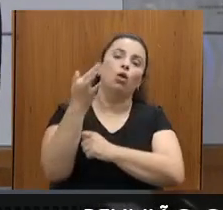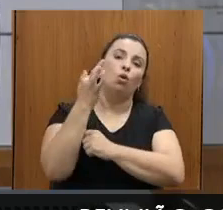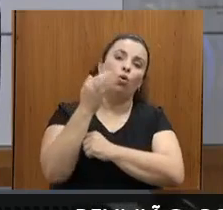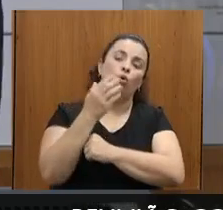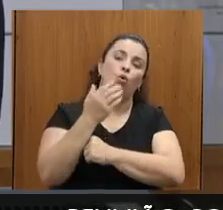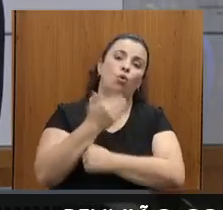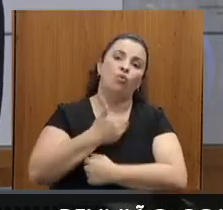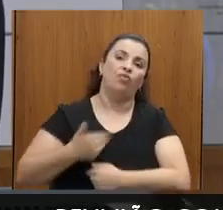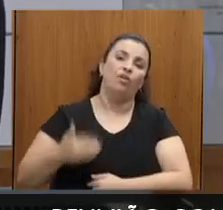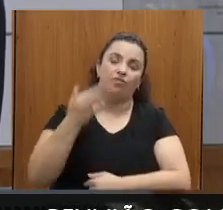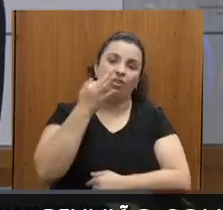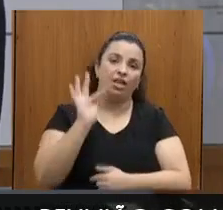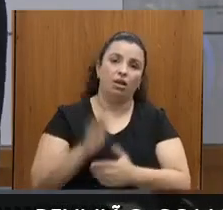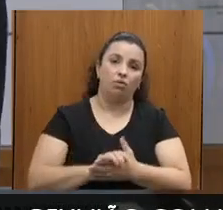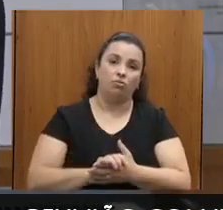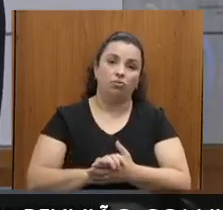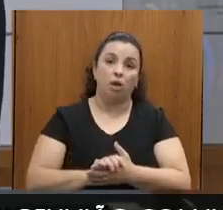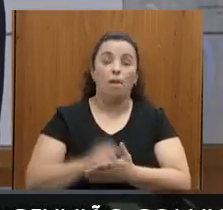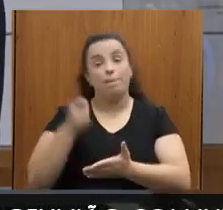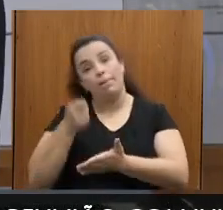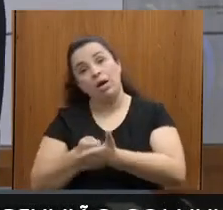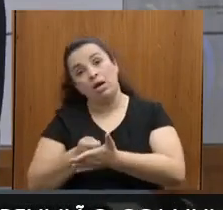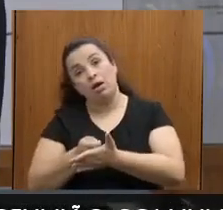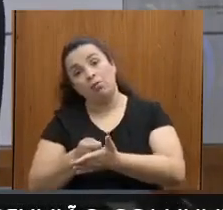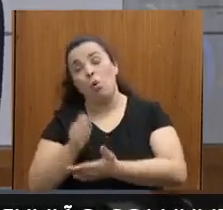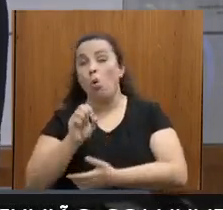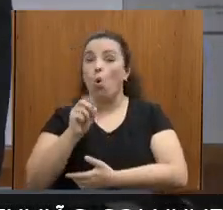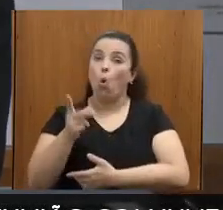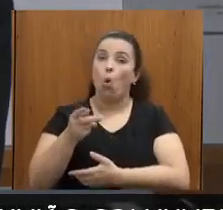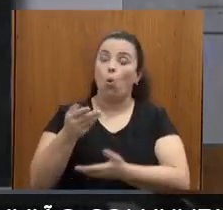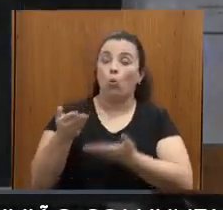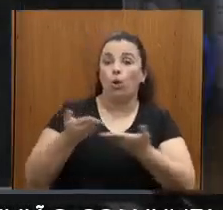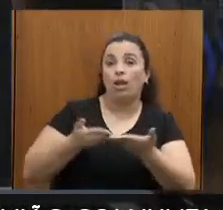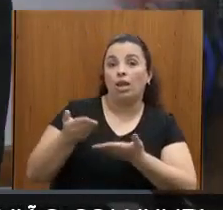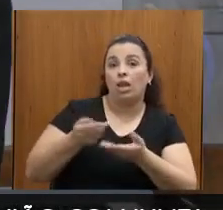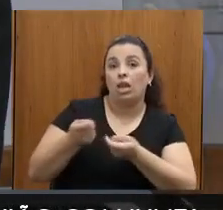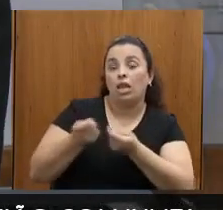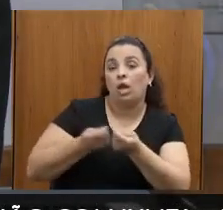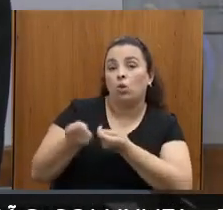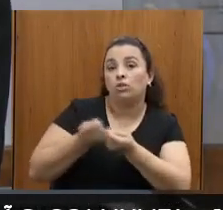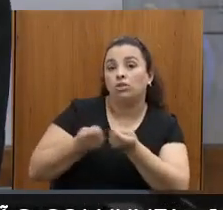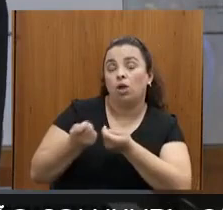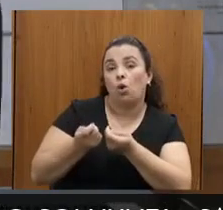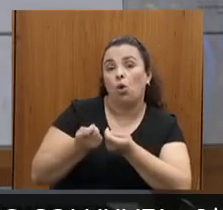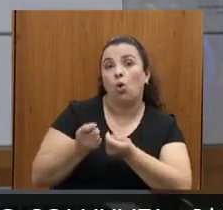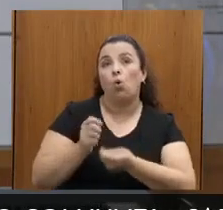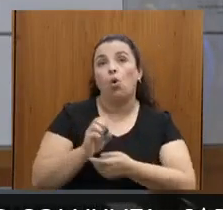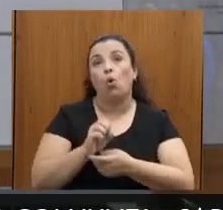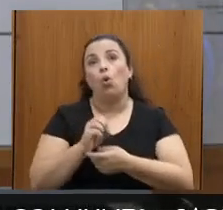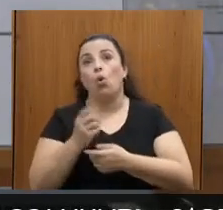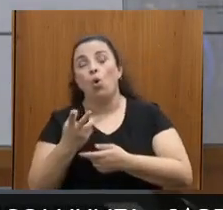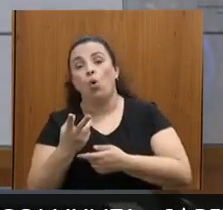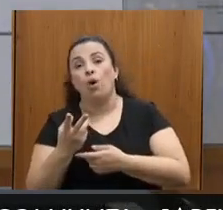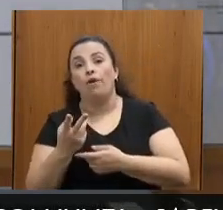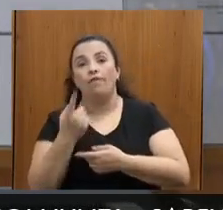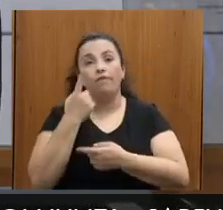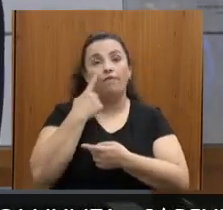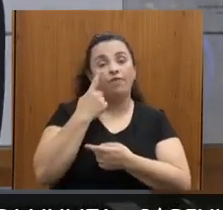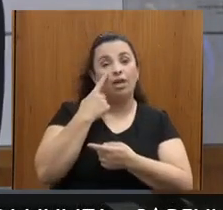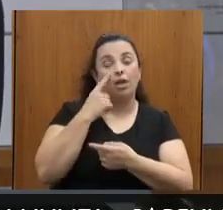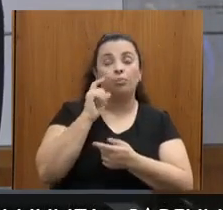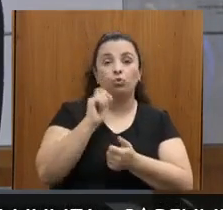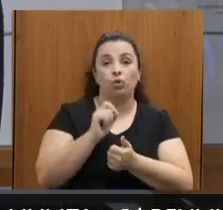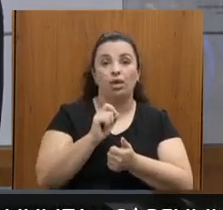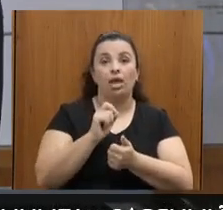ou pagamos, ou negociamos, ou vemos, ou viremos, ou veremos nossas contas